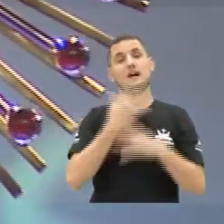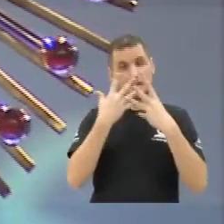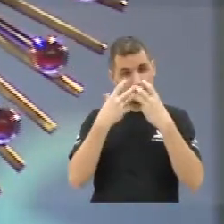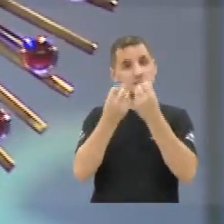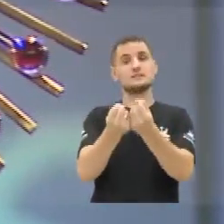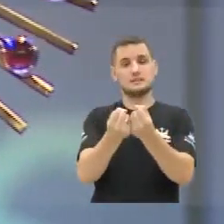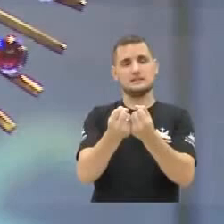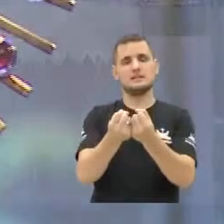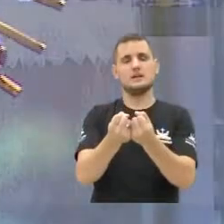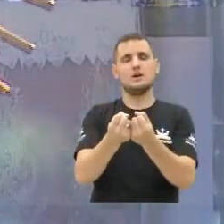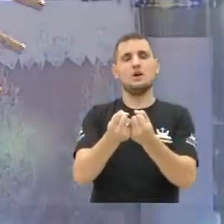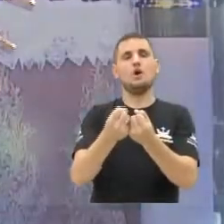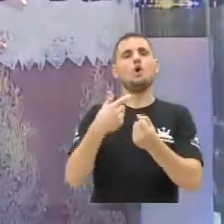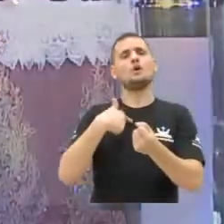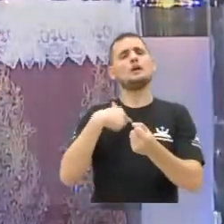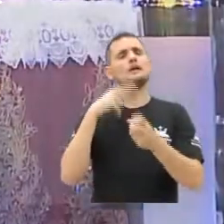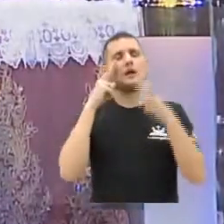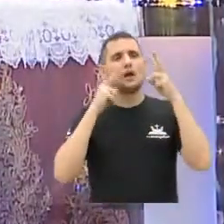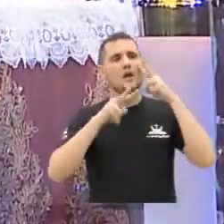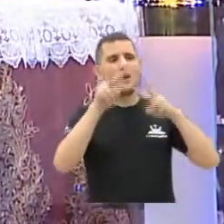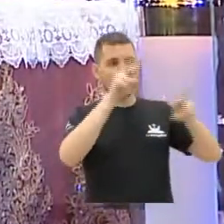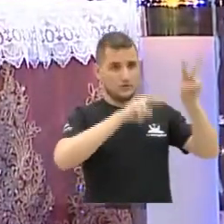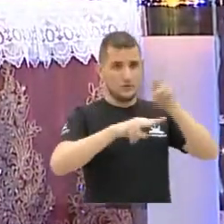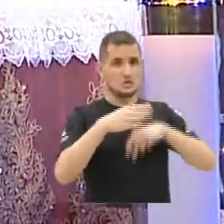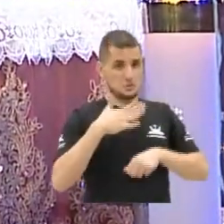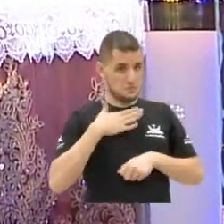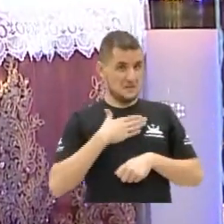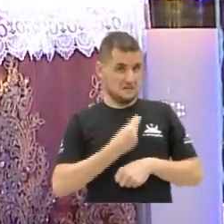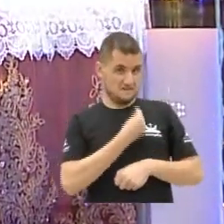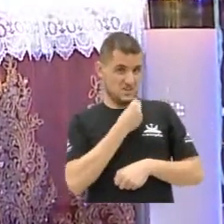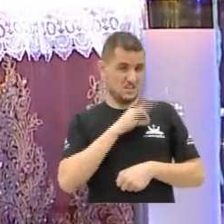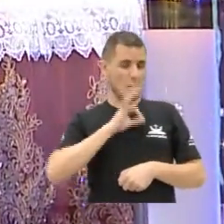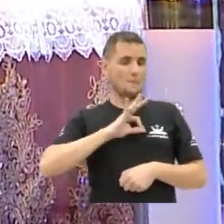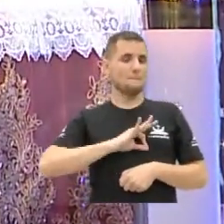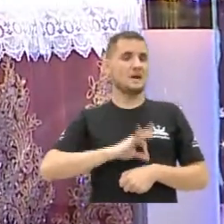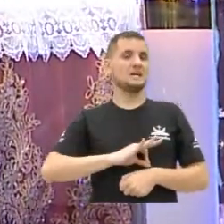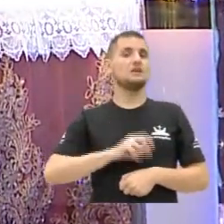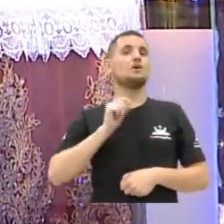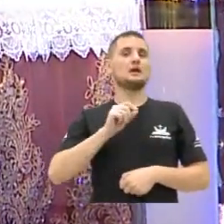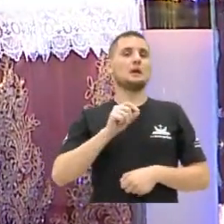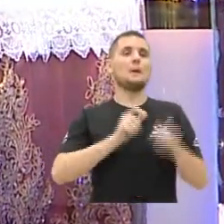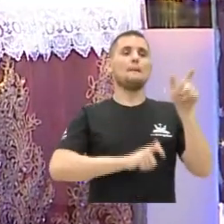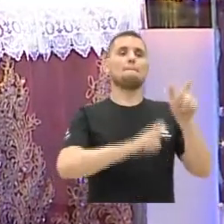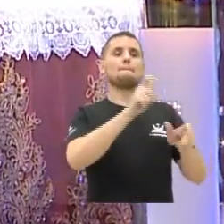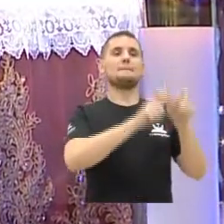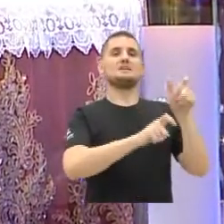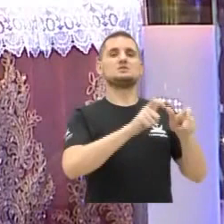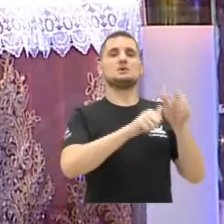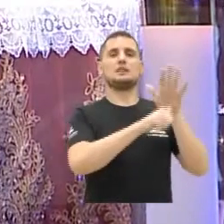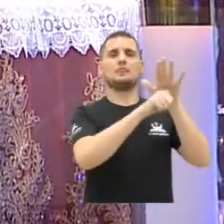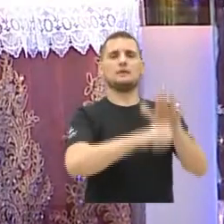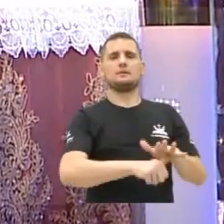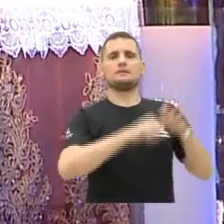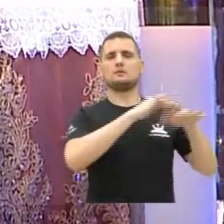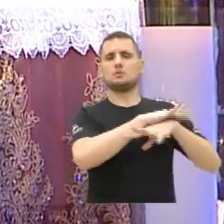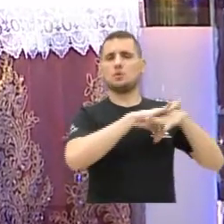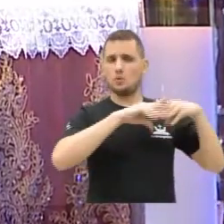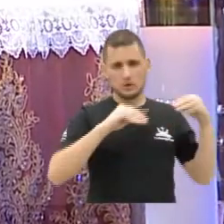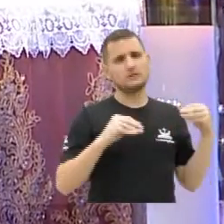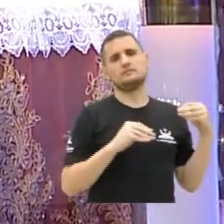O que eu mais tenho visto no meu ministério sacerdotal é gente sendo curada de depressão.